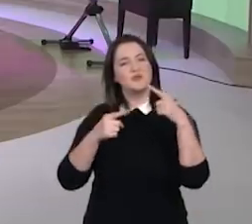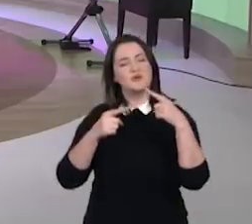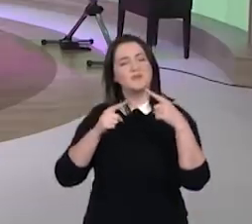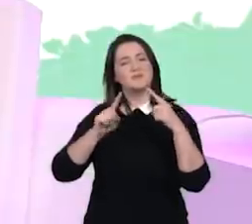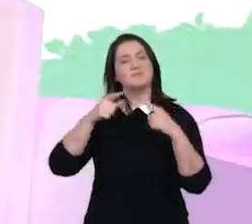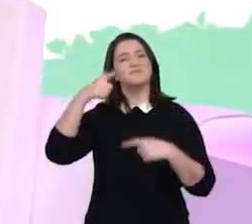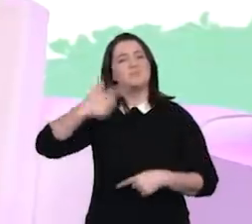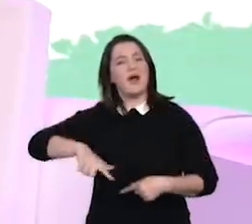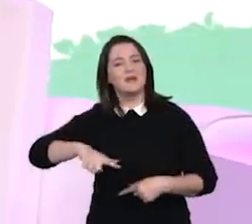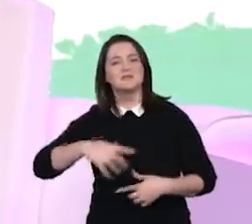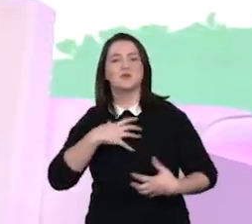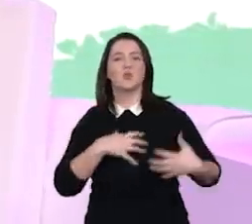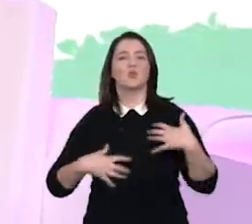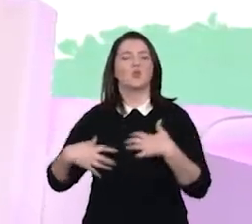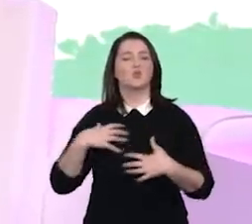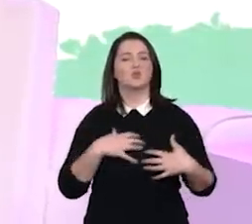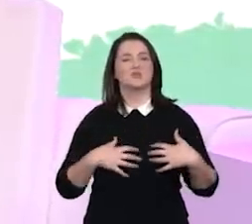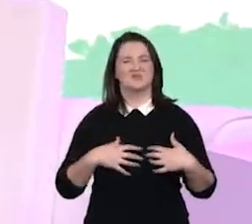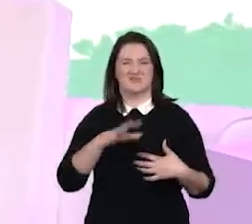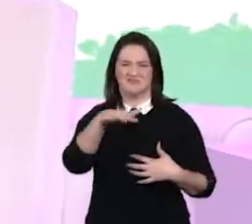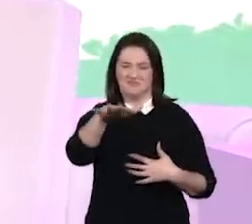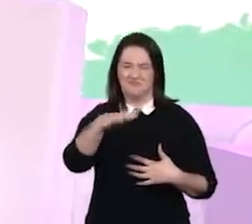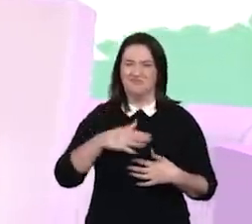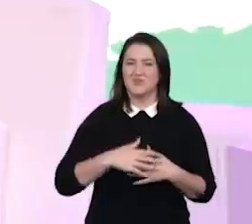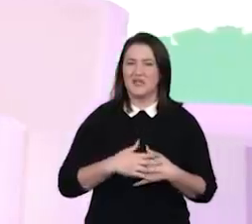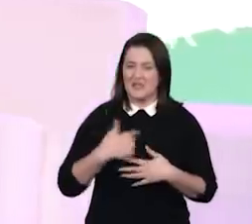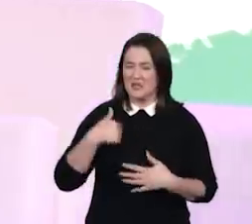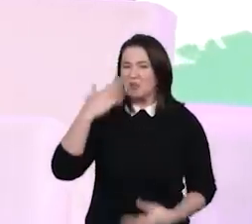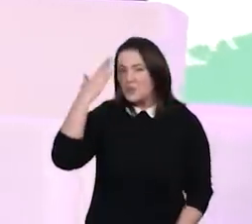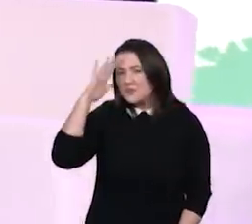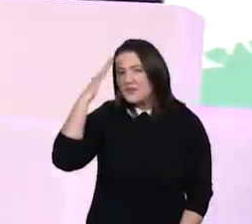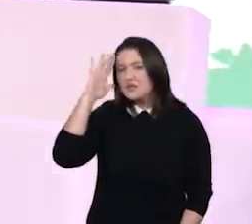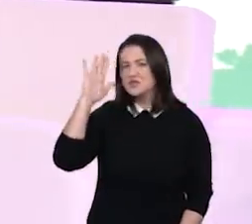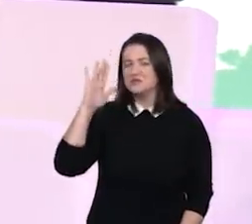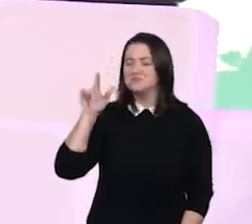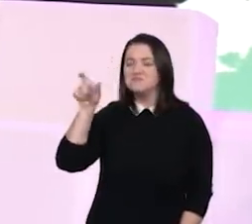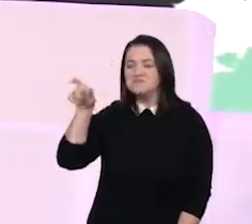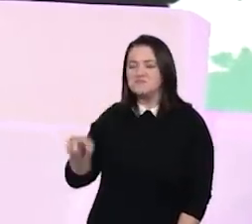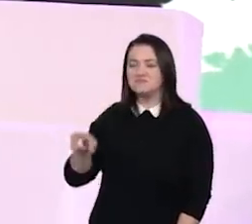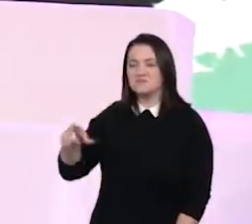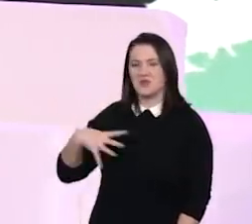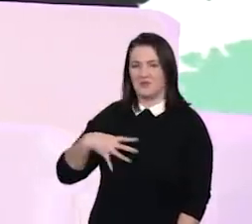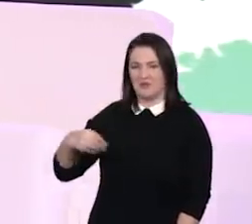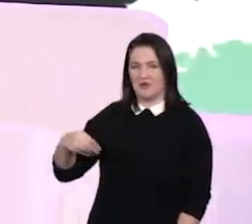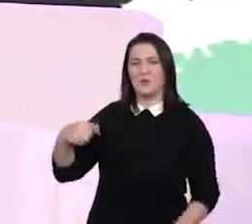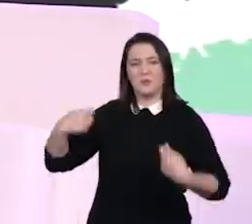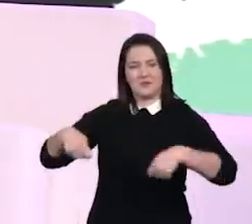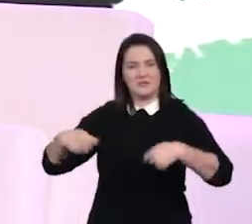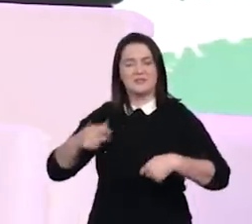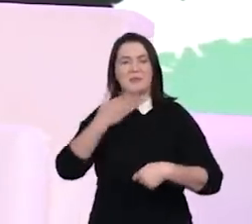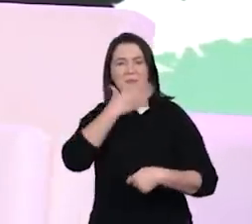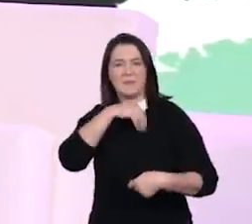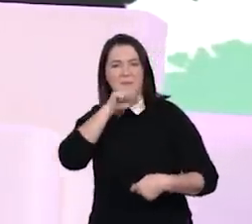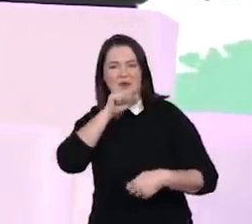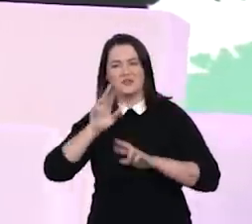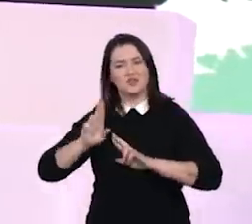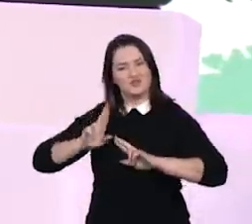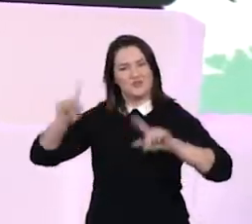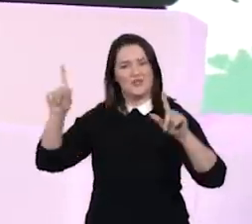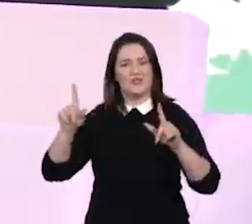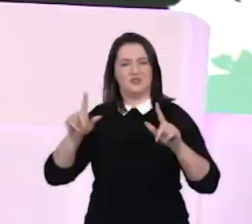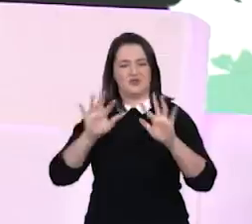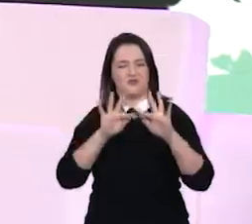angústia. Doutora, eu entendi. Meu filho precisa de pais coerentes, uma família